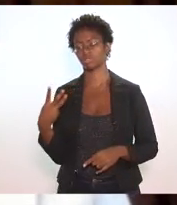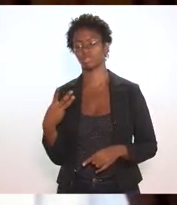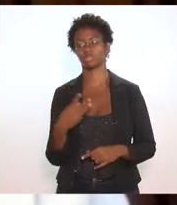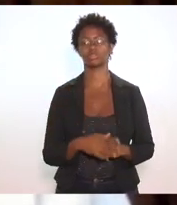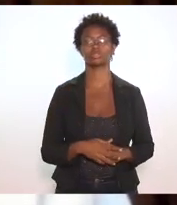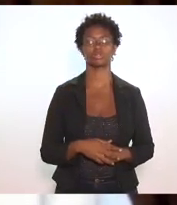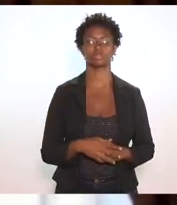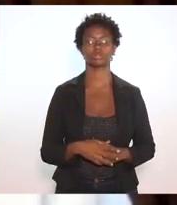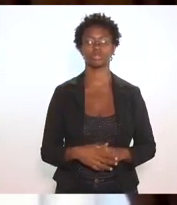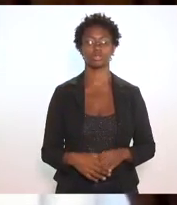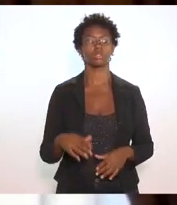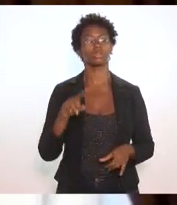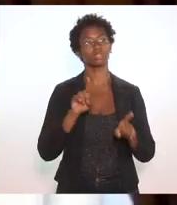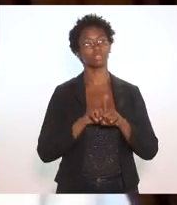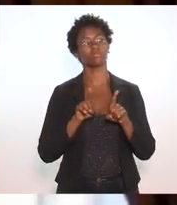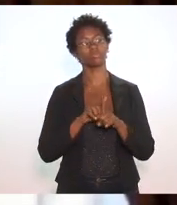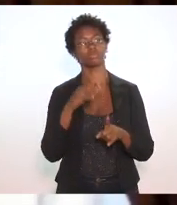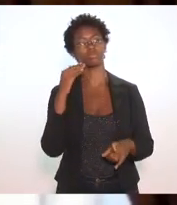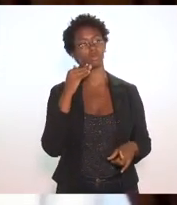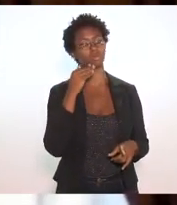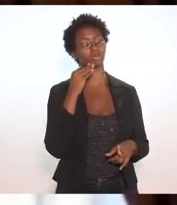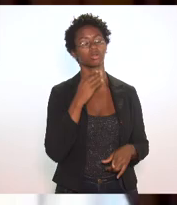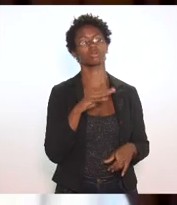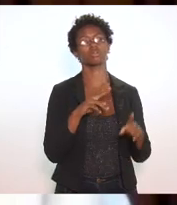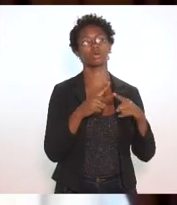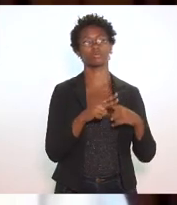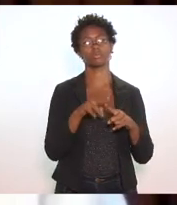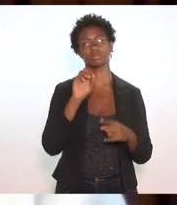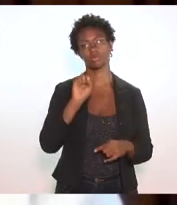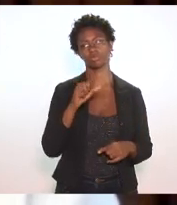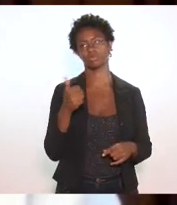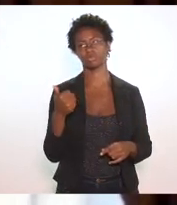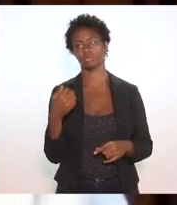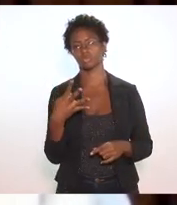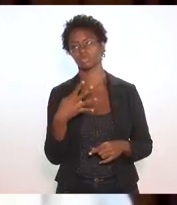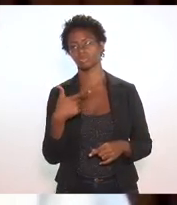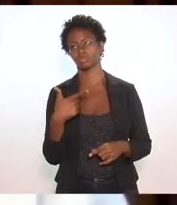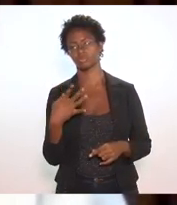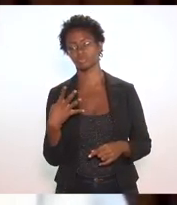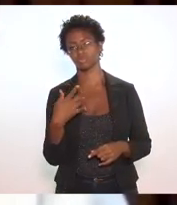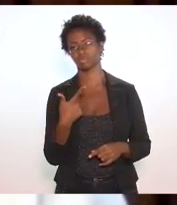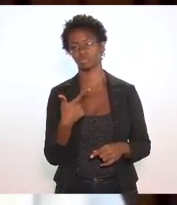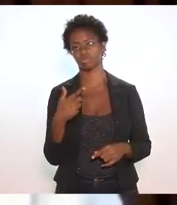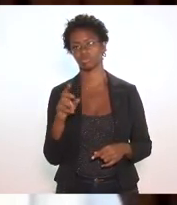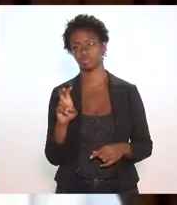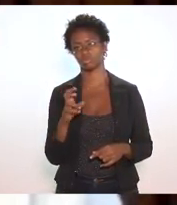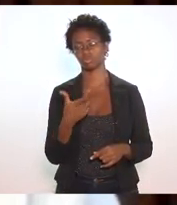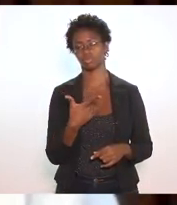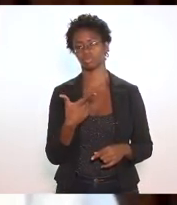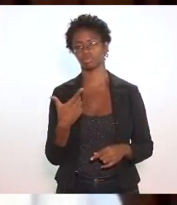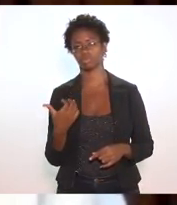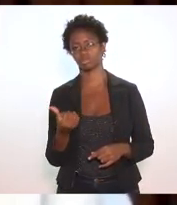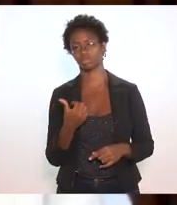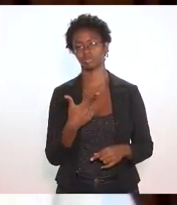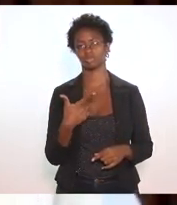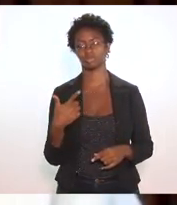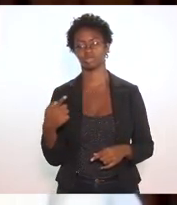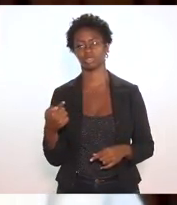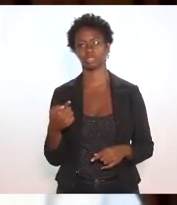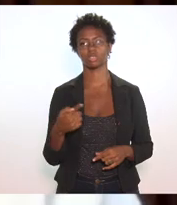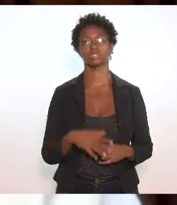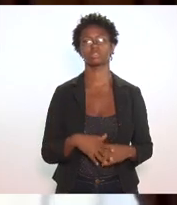Pela prejudicabilidade das emendas 8, 14, 24, 25, 26 e 27.